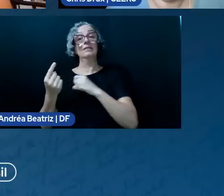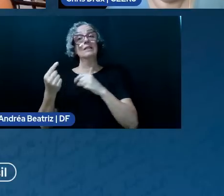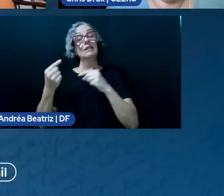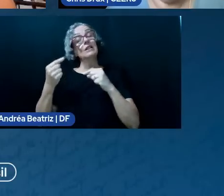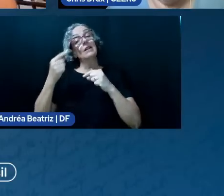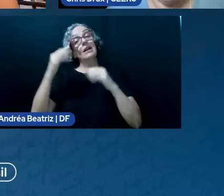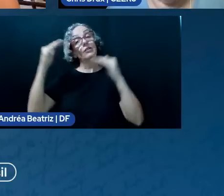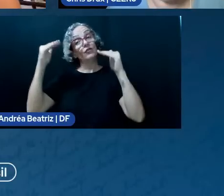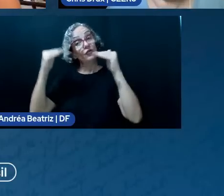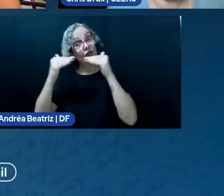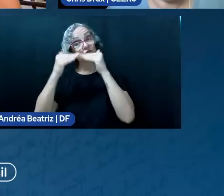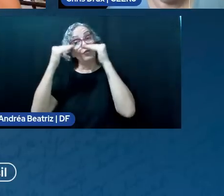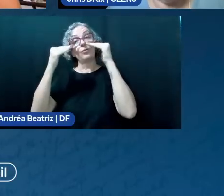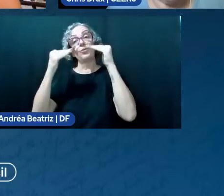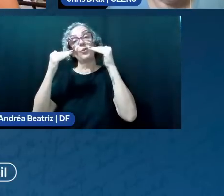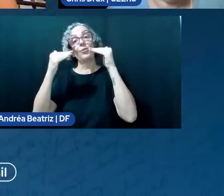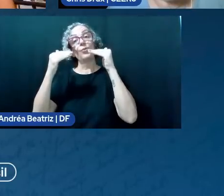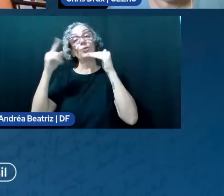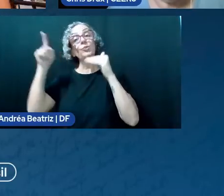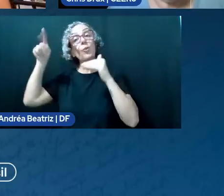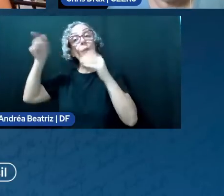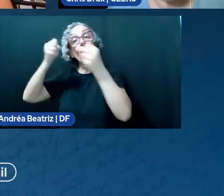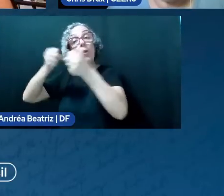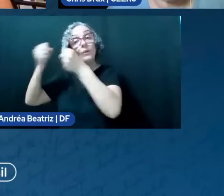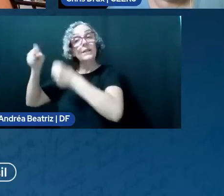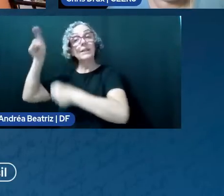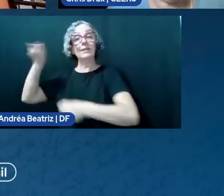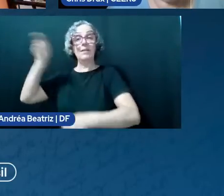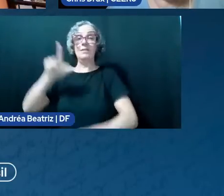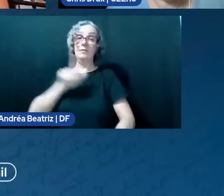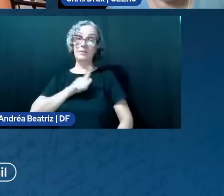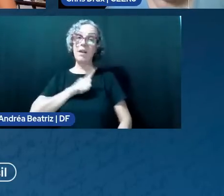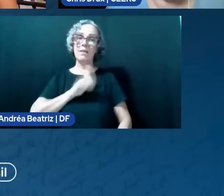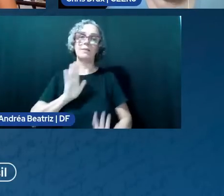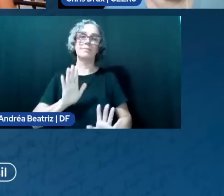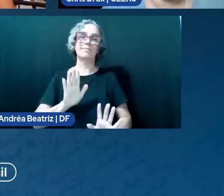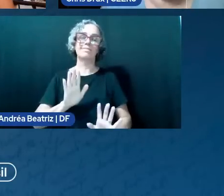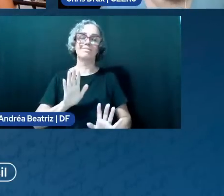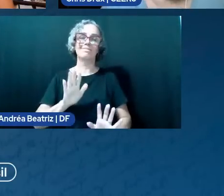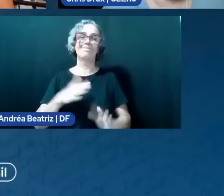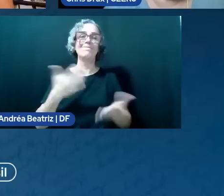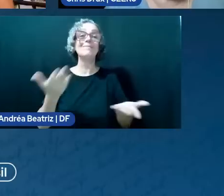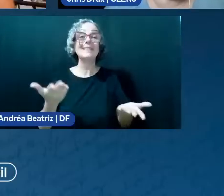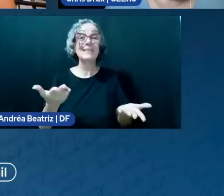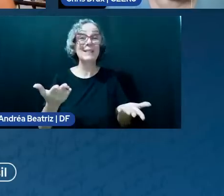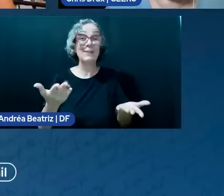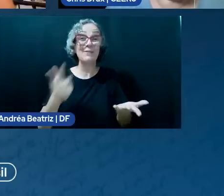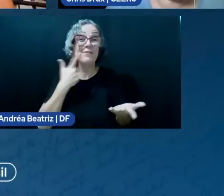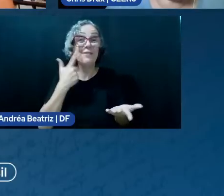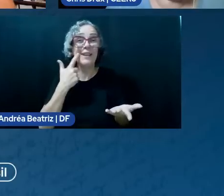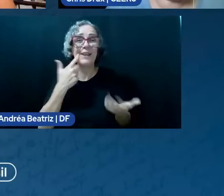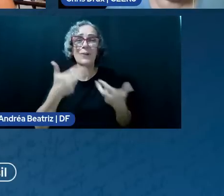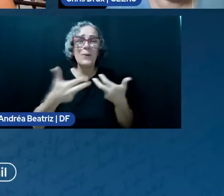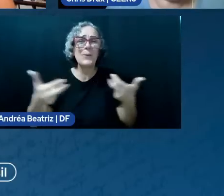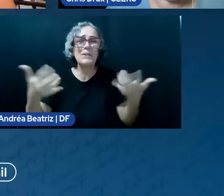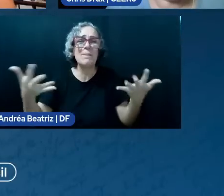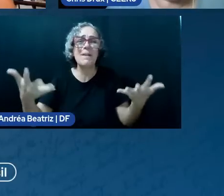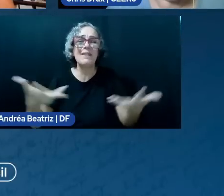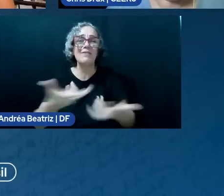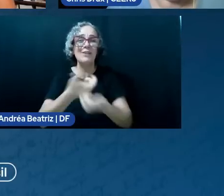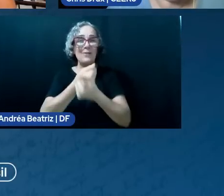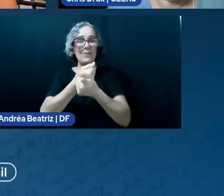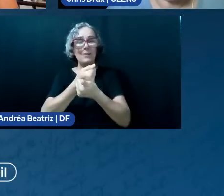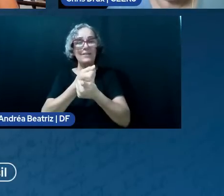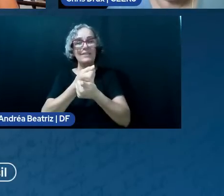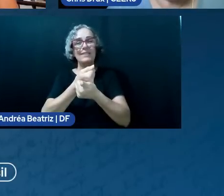poder que dispõe. Olha, que coisa maravilhosa. Quem imaginava que a vida após